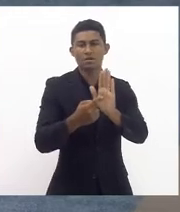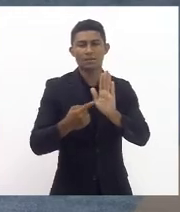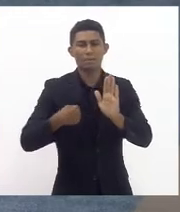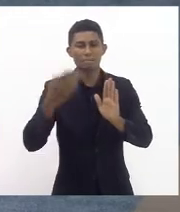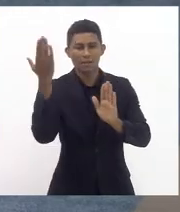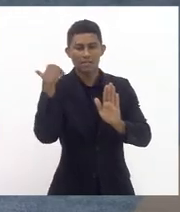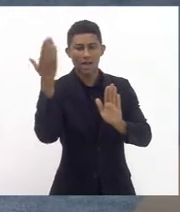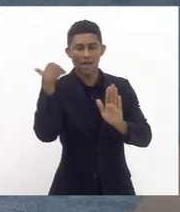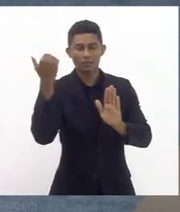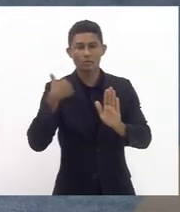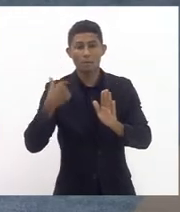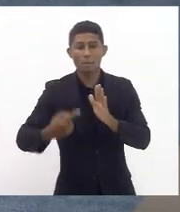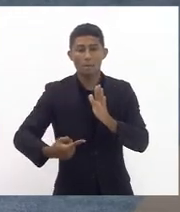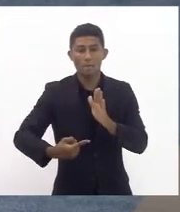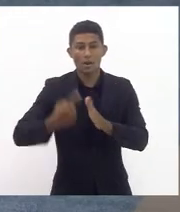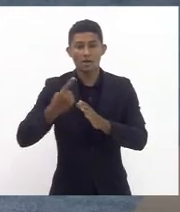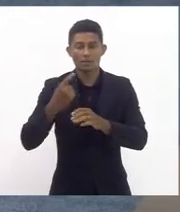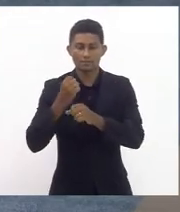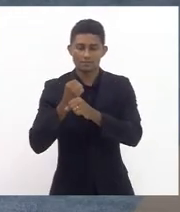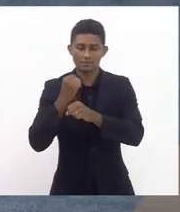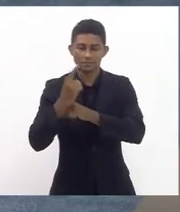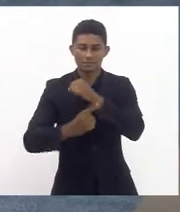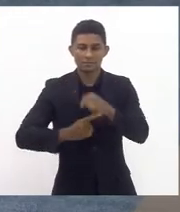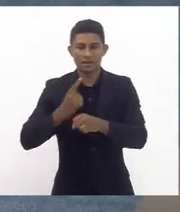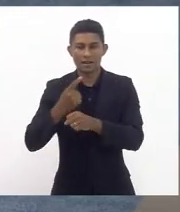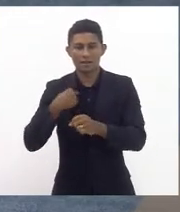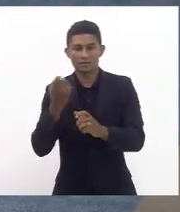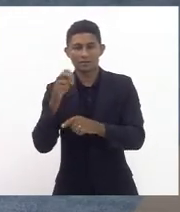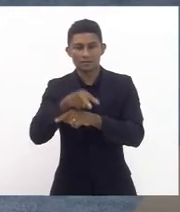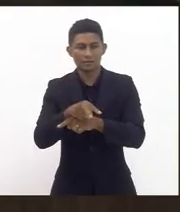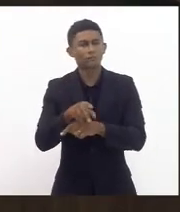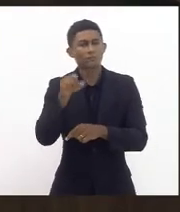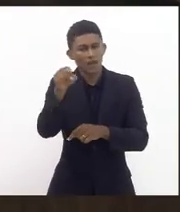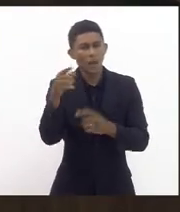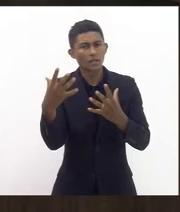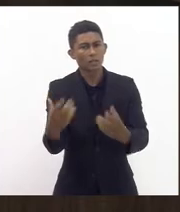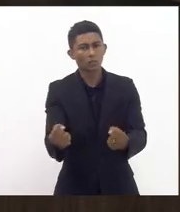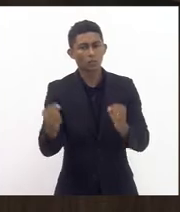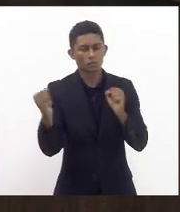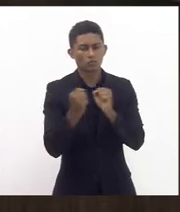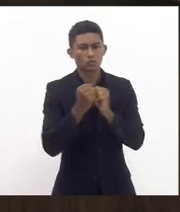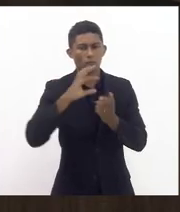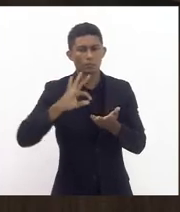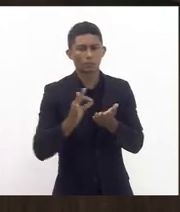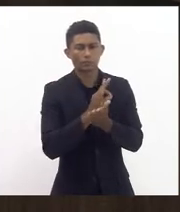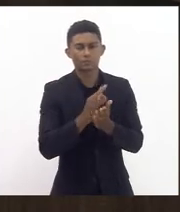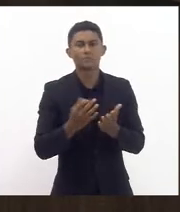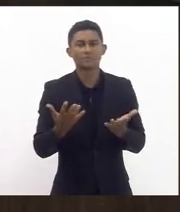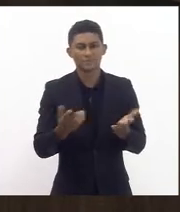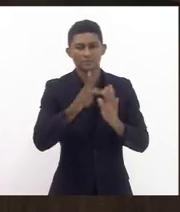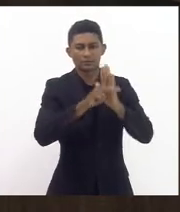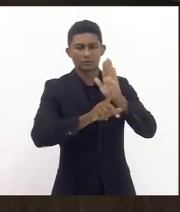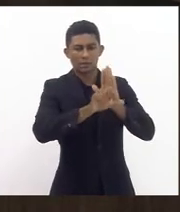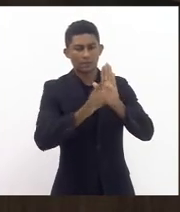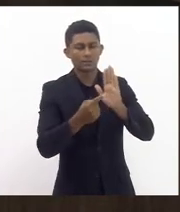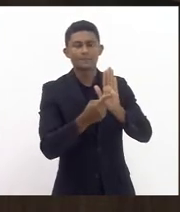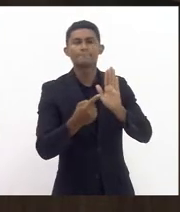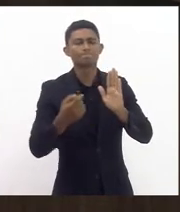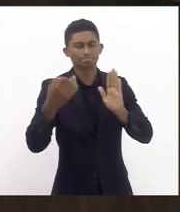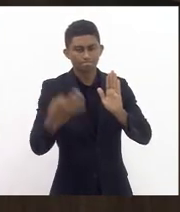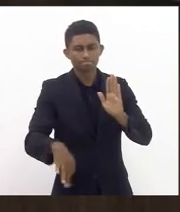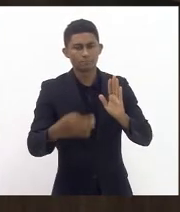mandato, solicitou coautoria, solicitou complementar e agregar nesse projeto, que tinha extrema